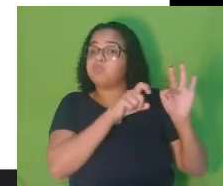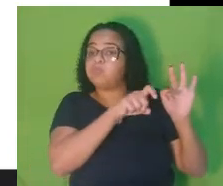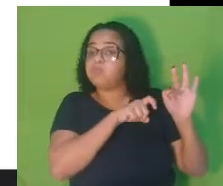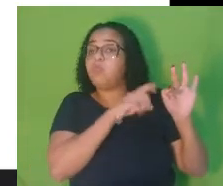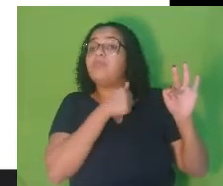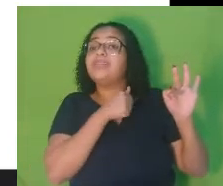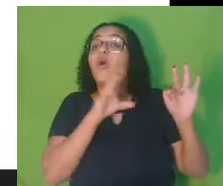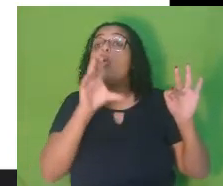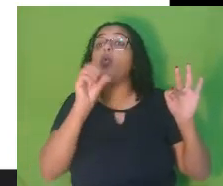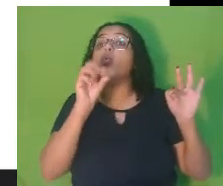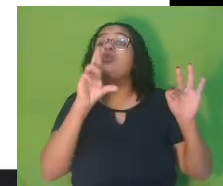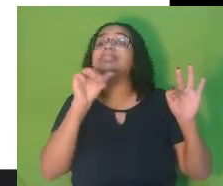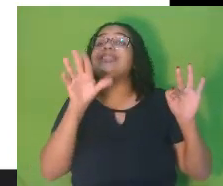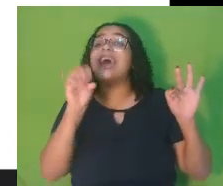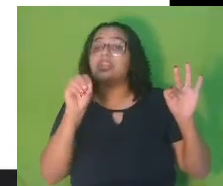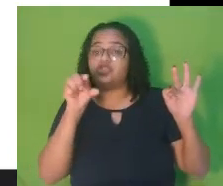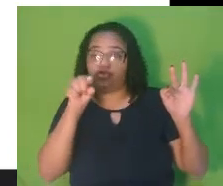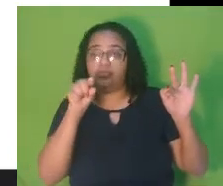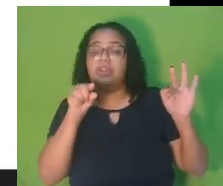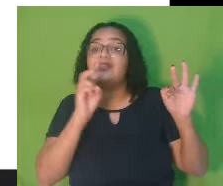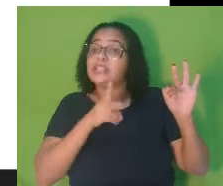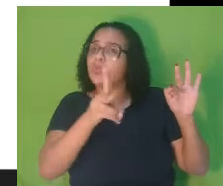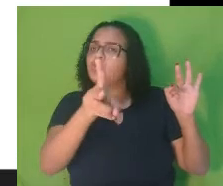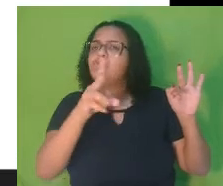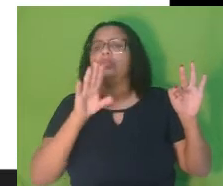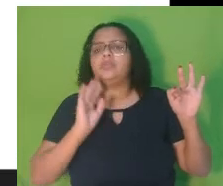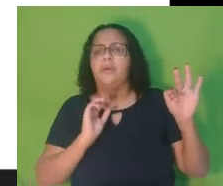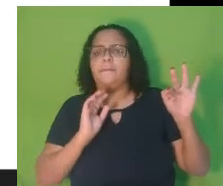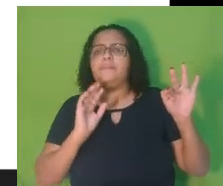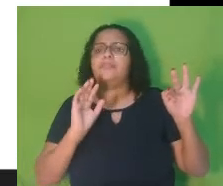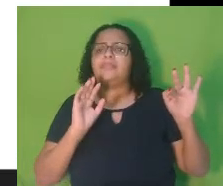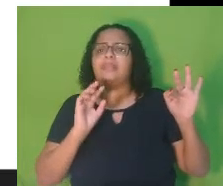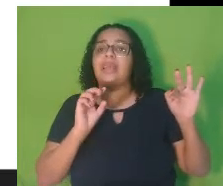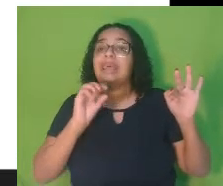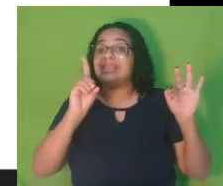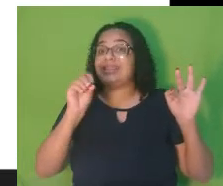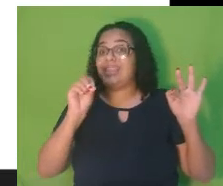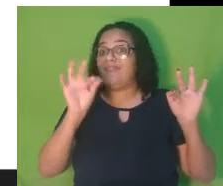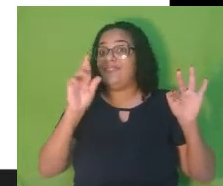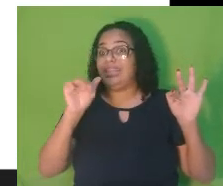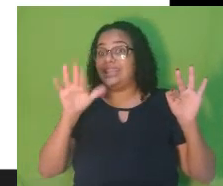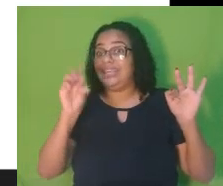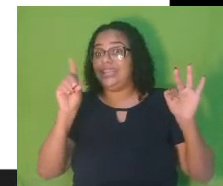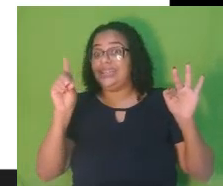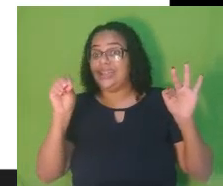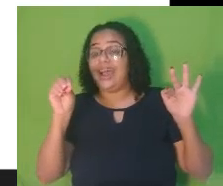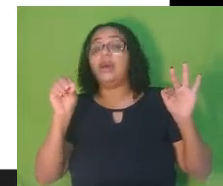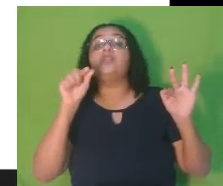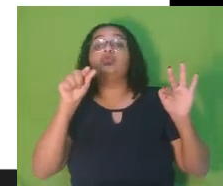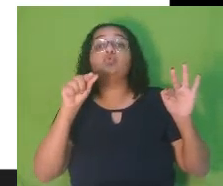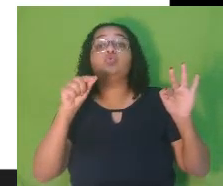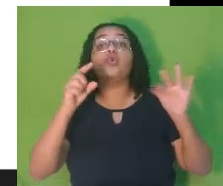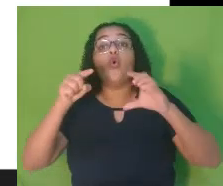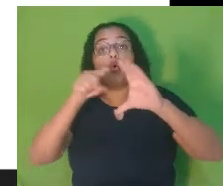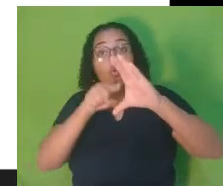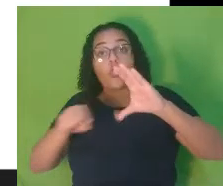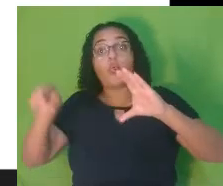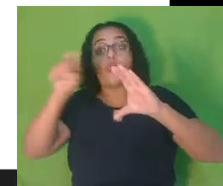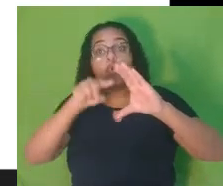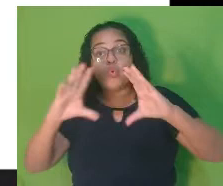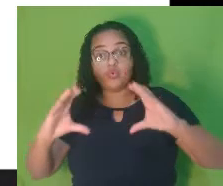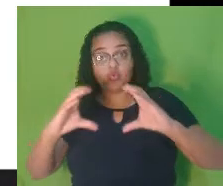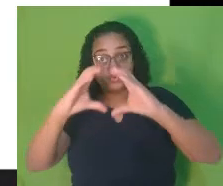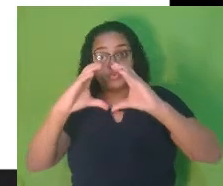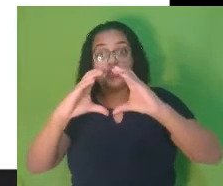que é dada por esse quociente, ela vai ser contínua, definida num